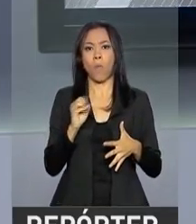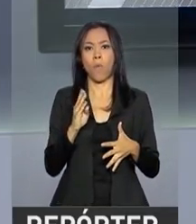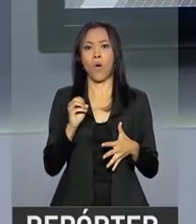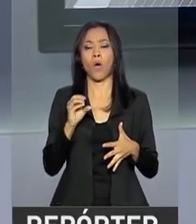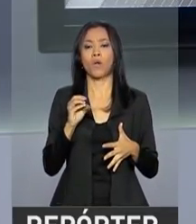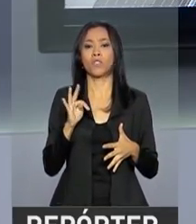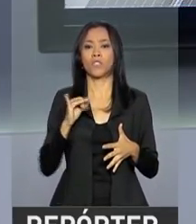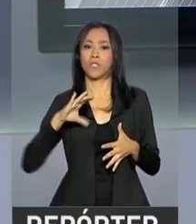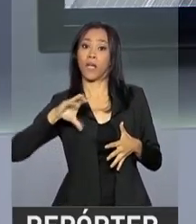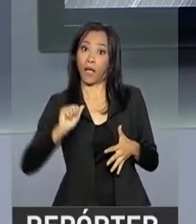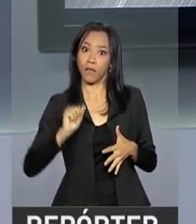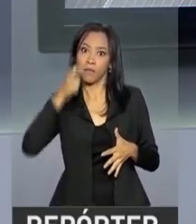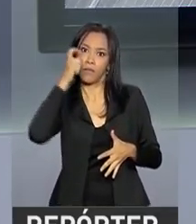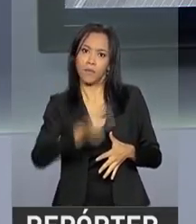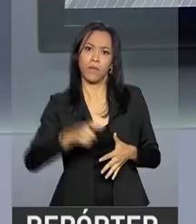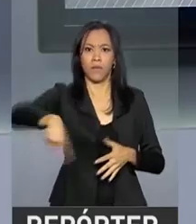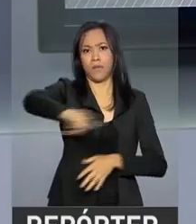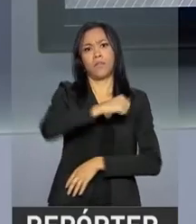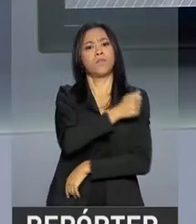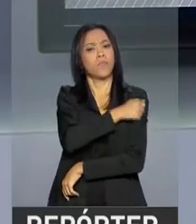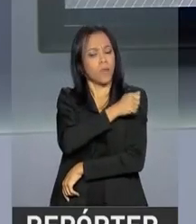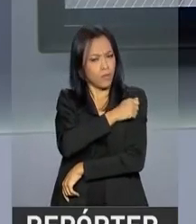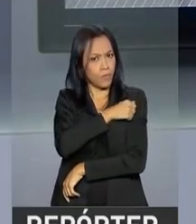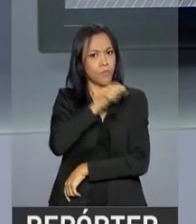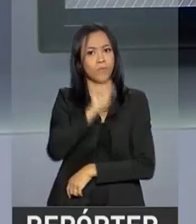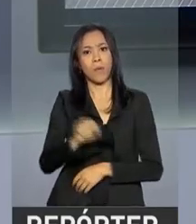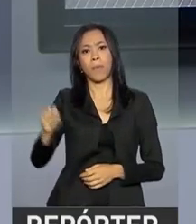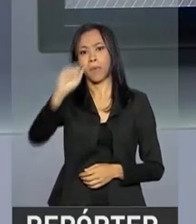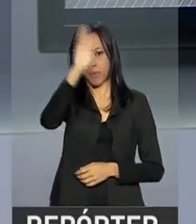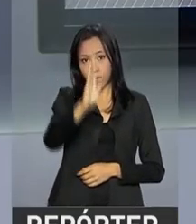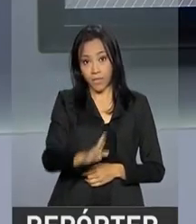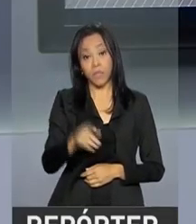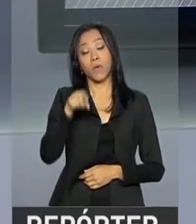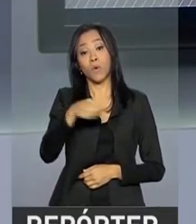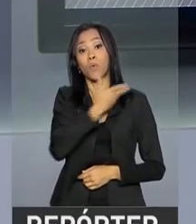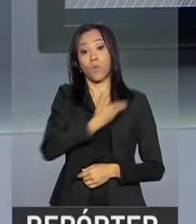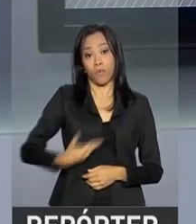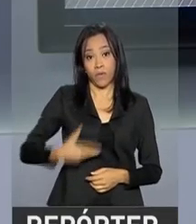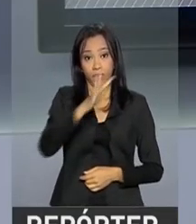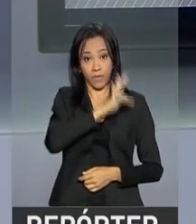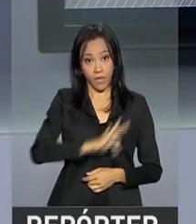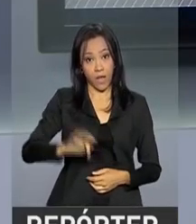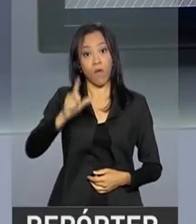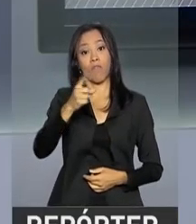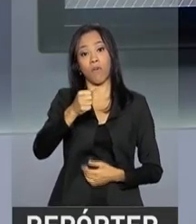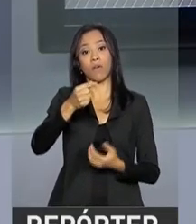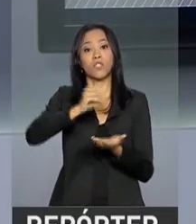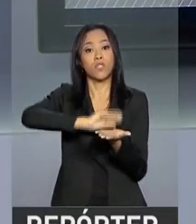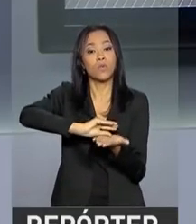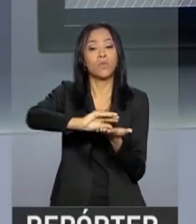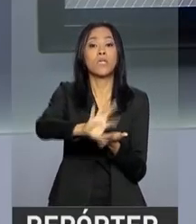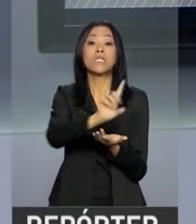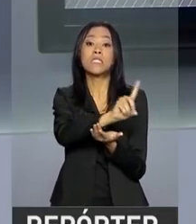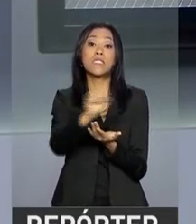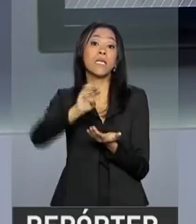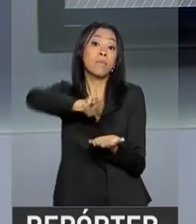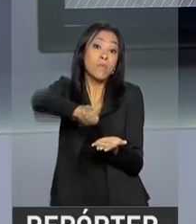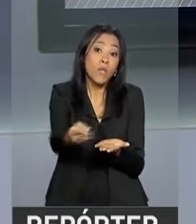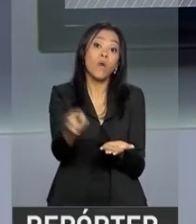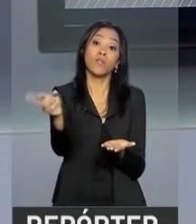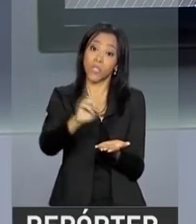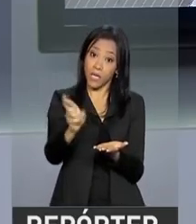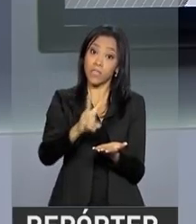alunos em todo o país e para ampliar esse ensino o governo federal anunciou o repasse de 100 milhões de reais que devem beneficiar